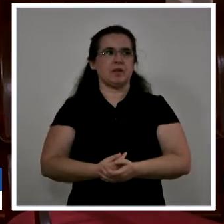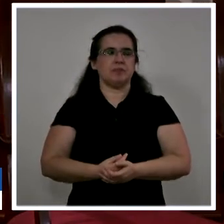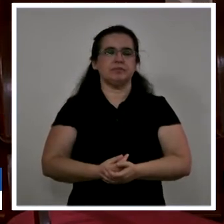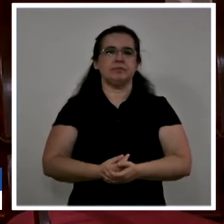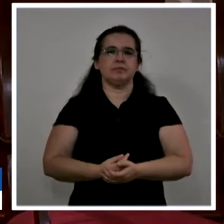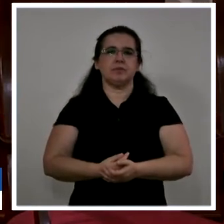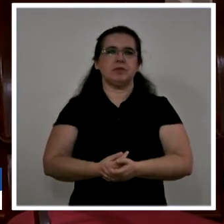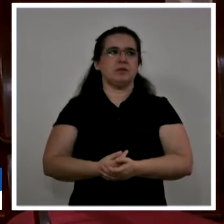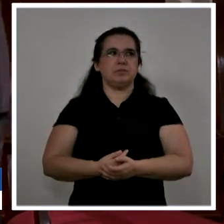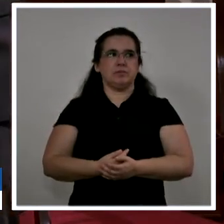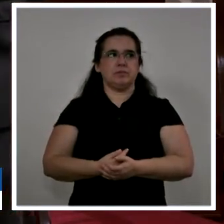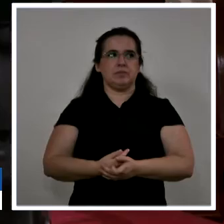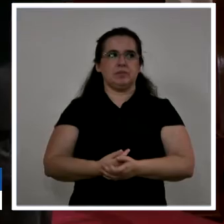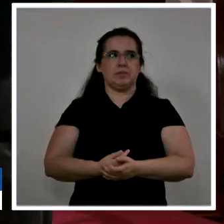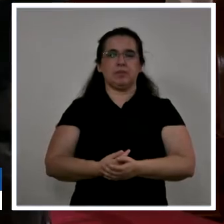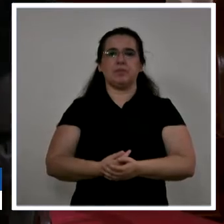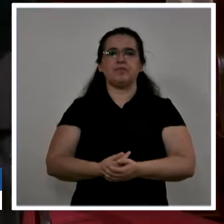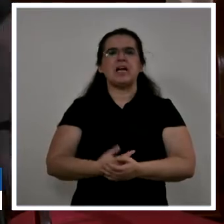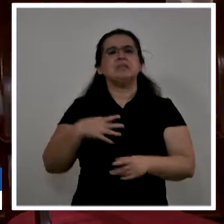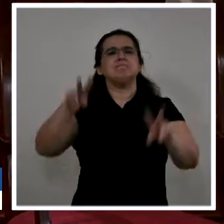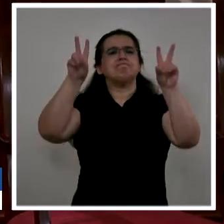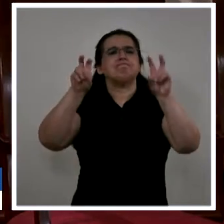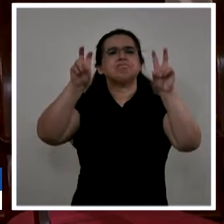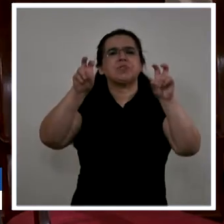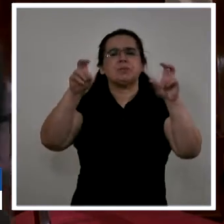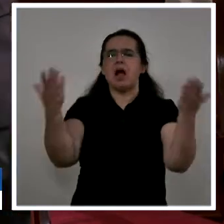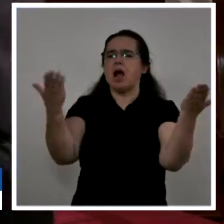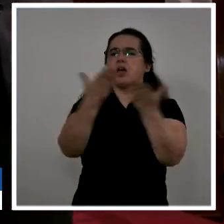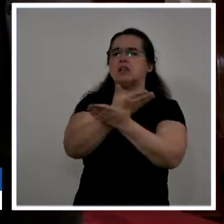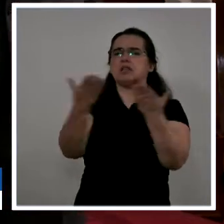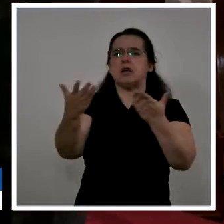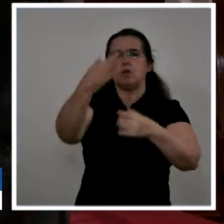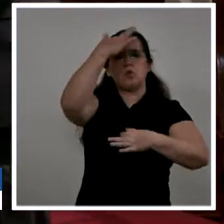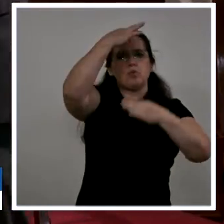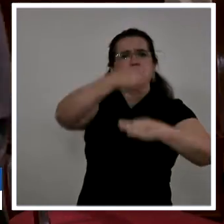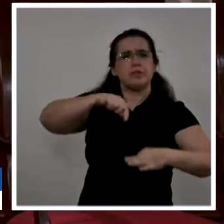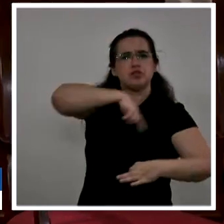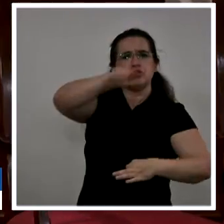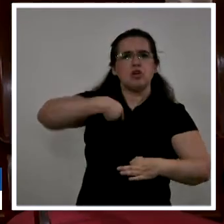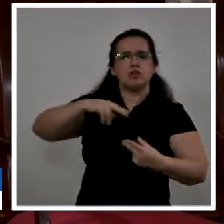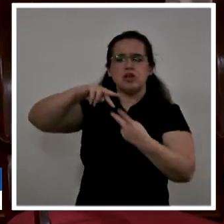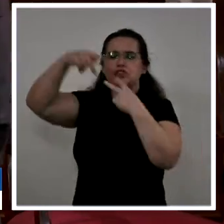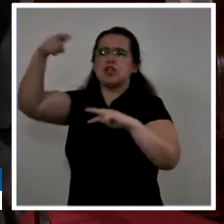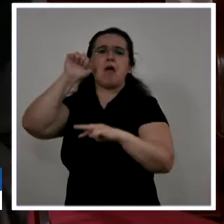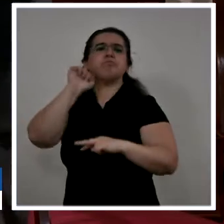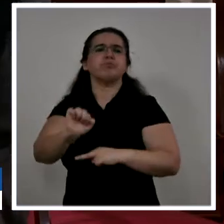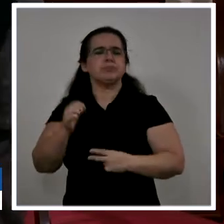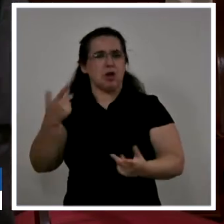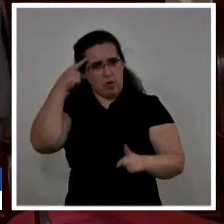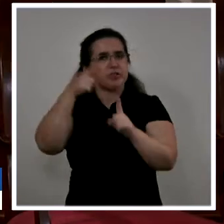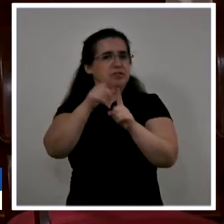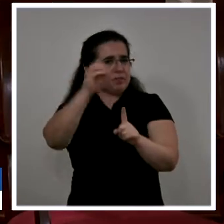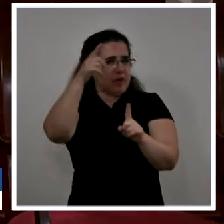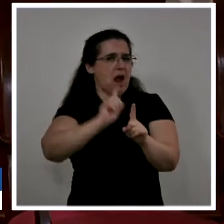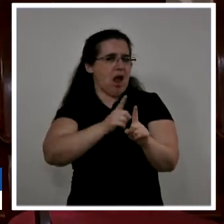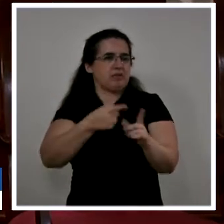behaviors and our genetics. Acerca da relação entre os nossos comportamentos e a genética. Now, esse é o primeiro objetivo. A lot